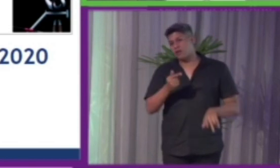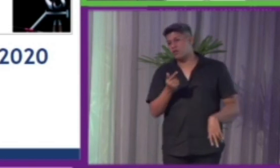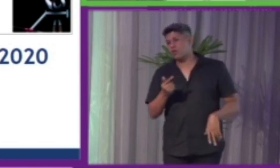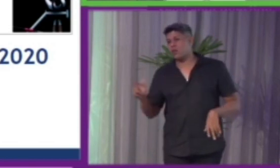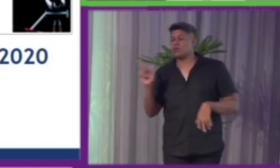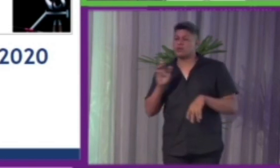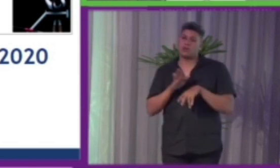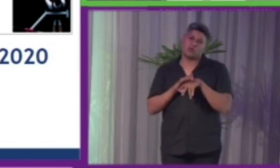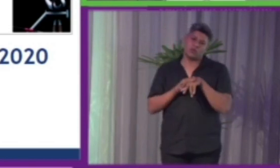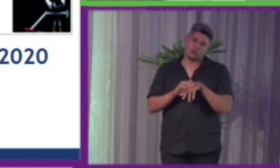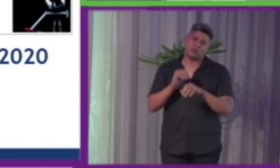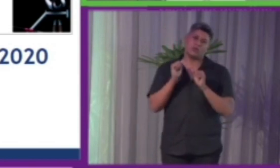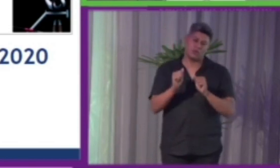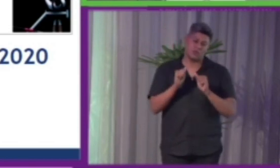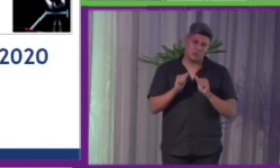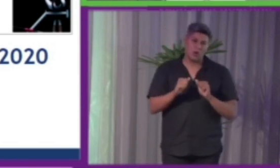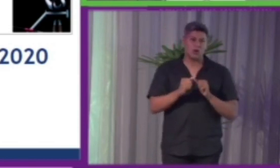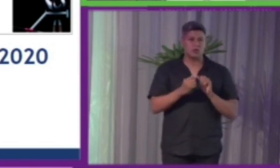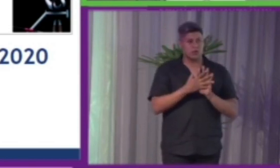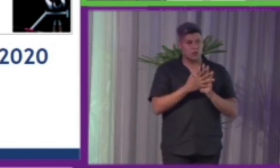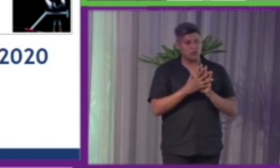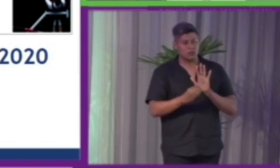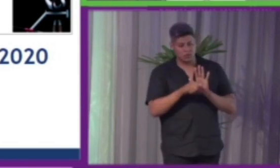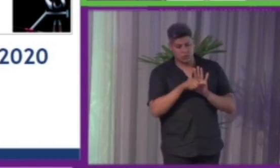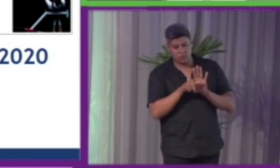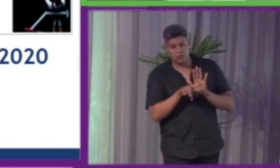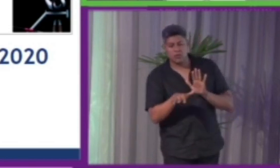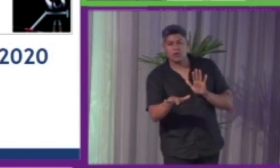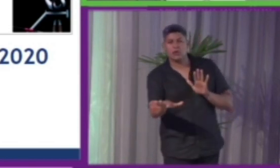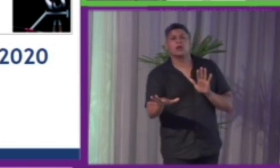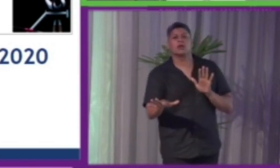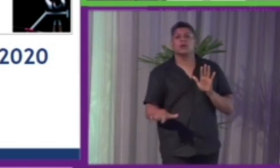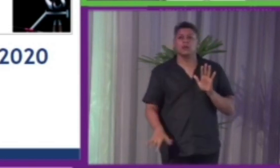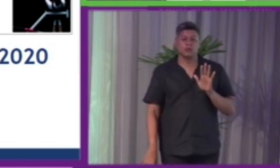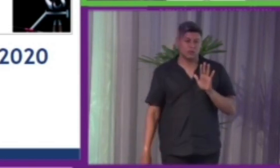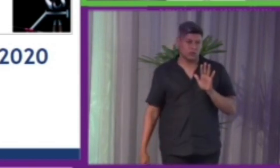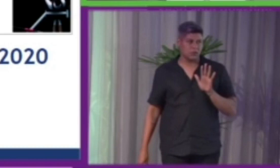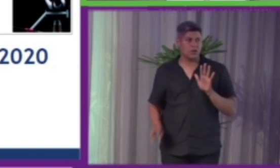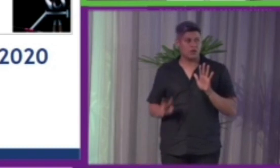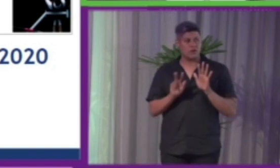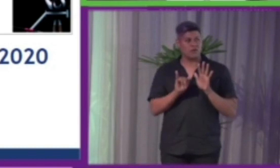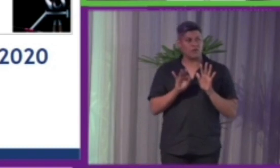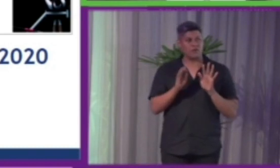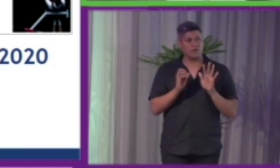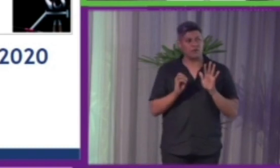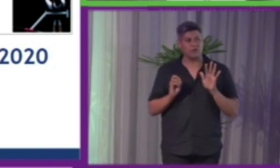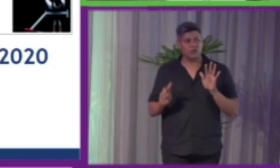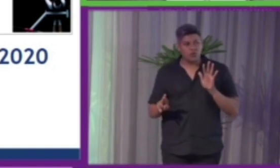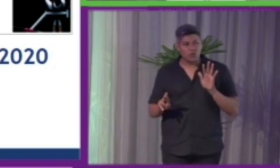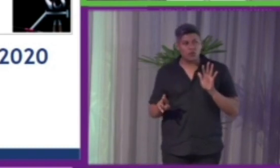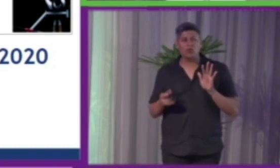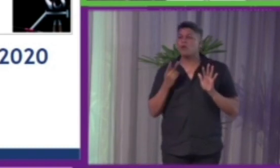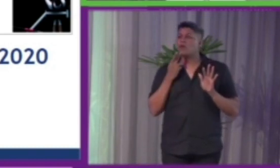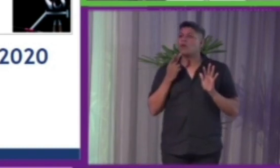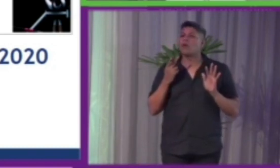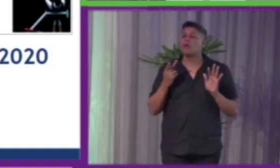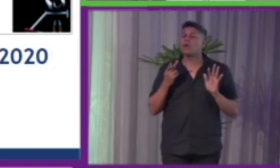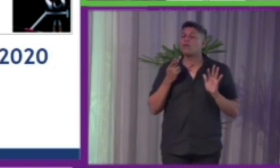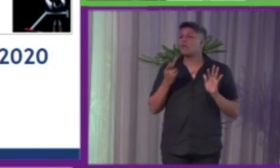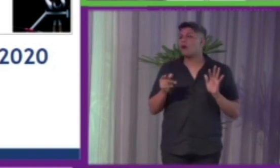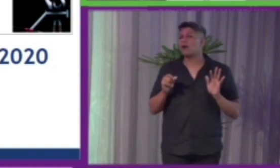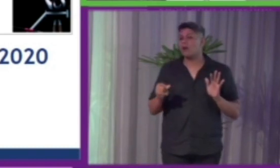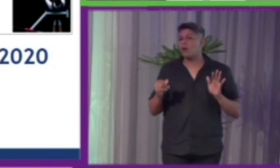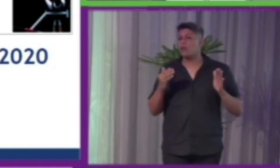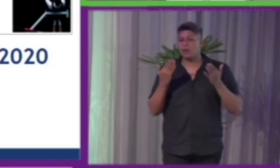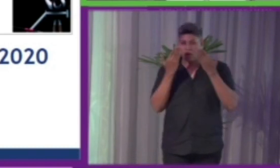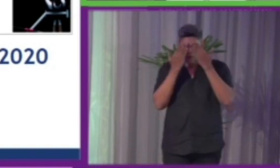dentro, para poder ser replicado e, como a gente sempre fala, e o Vic está aqui como, vou falar em nome dele, completamente aberto para poder ajudar